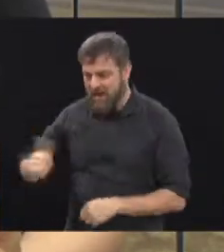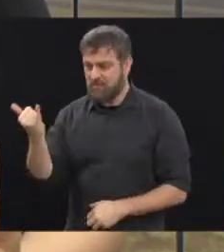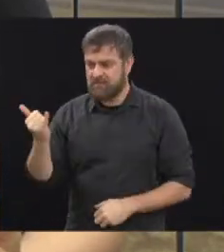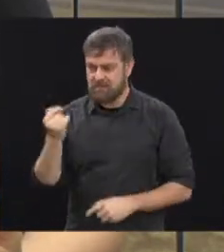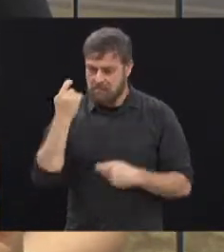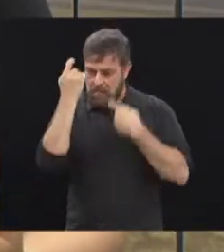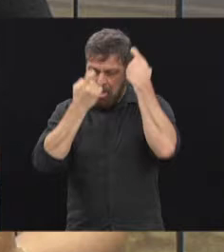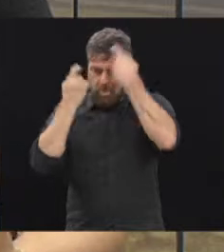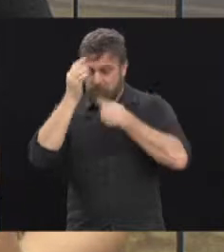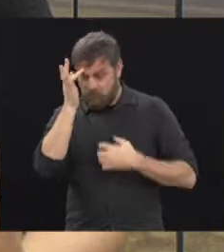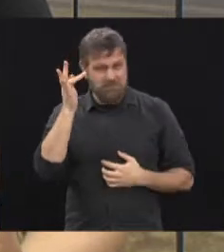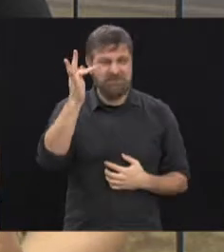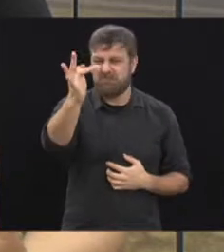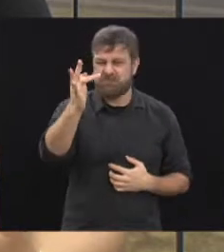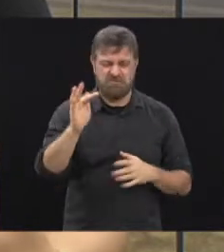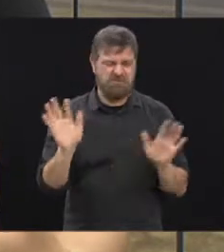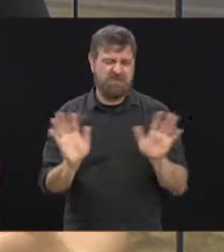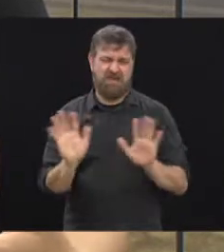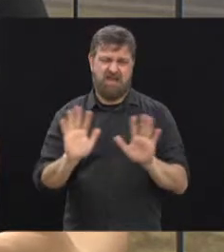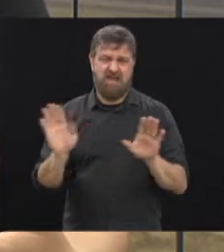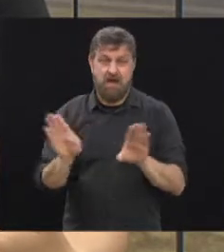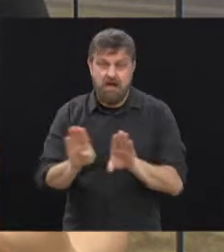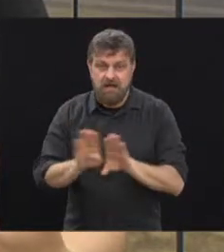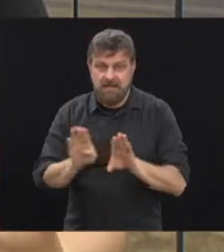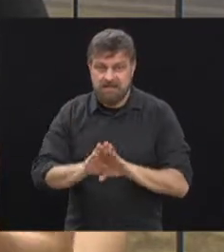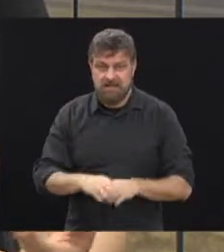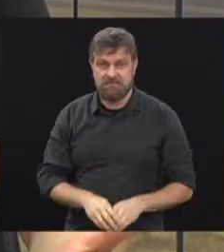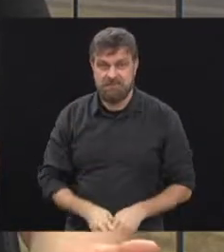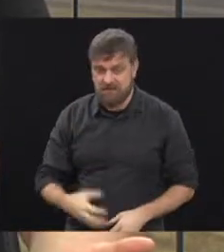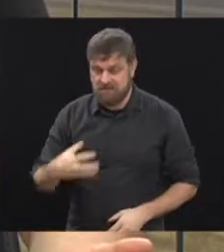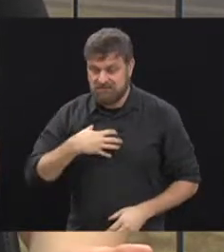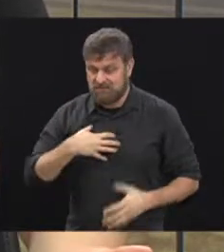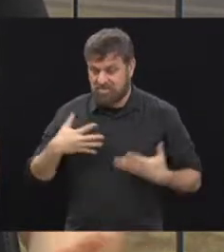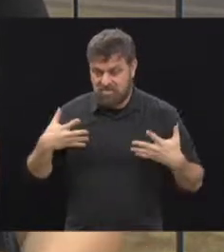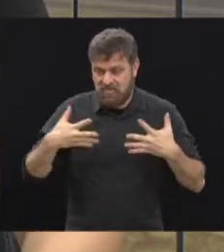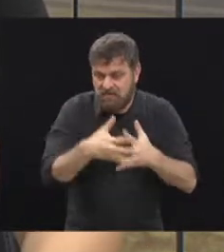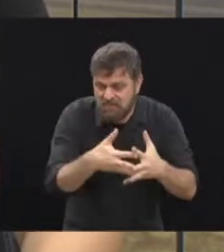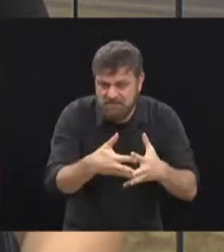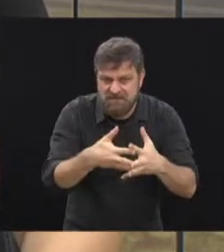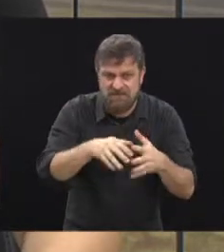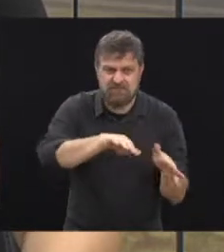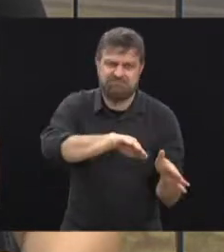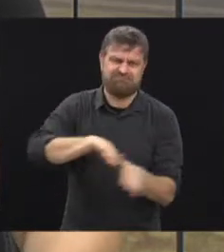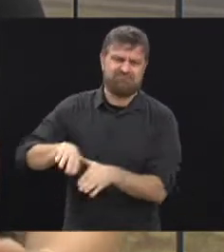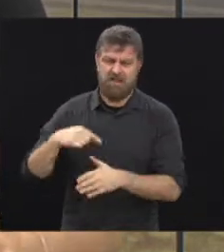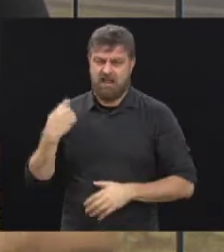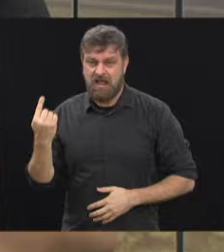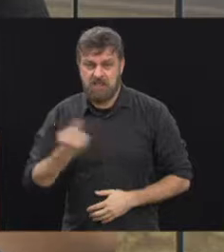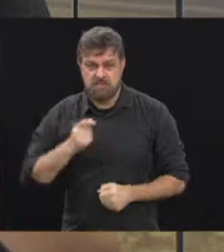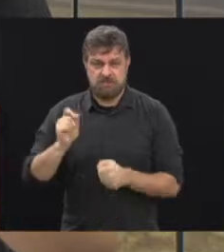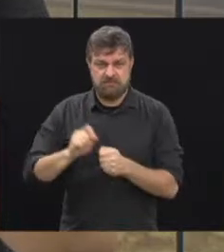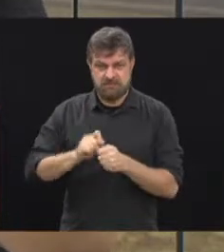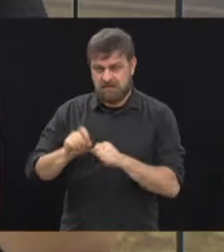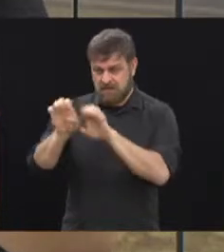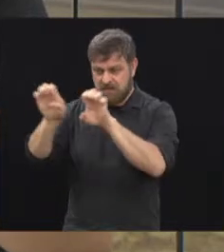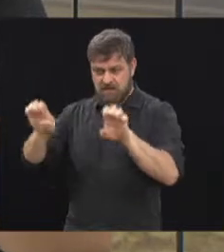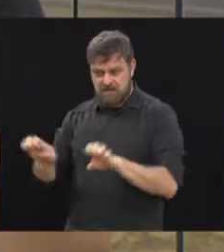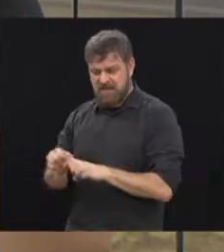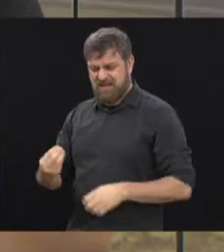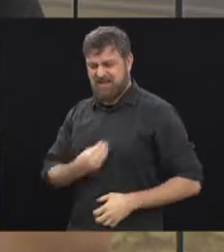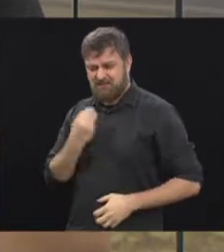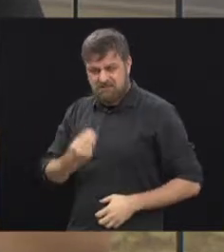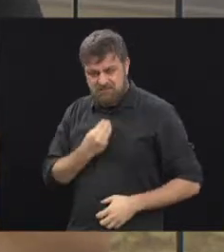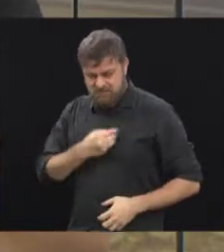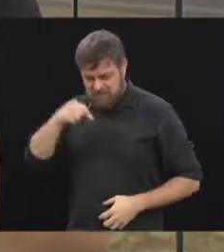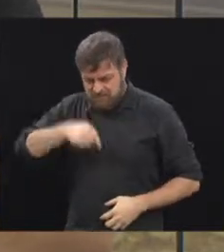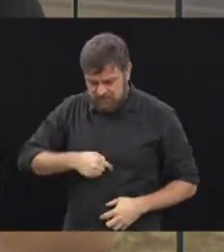muito com amanhã e também com o mais simples, não complexar. Então, acho que a gente acabou criando uma estrutura de vida